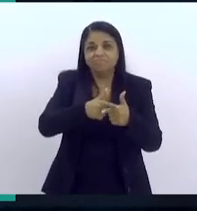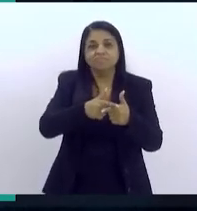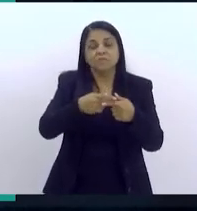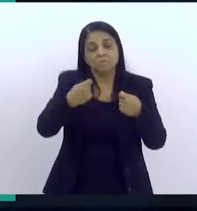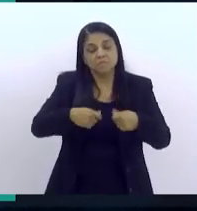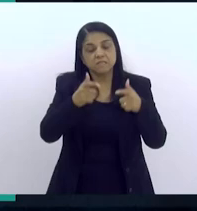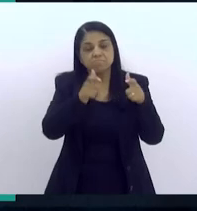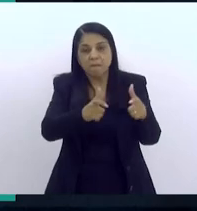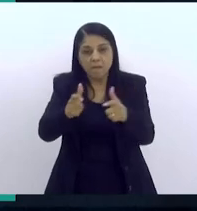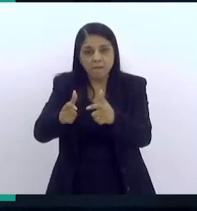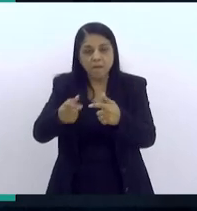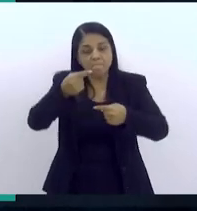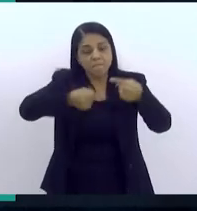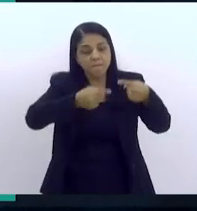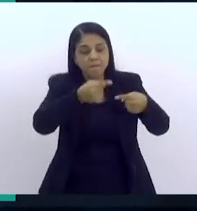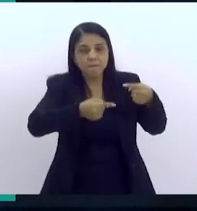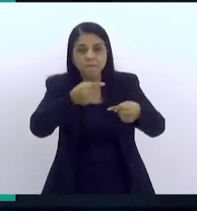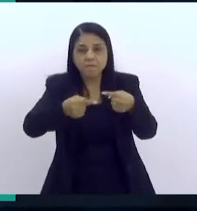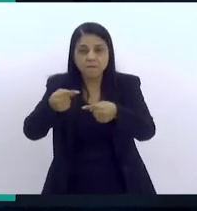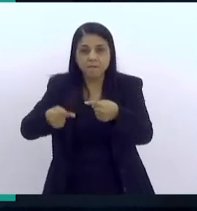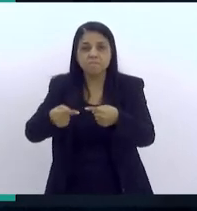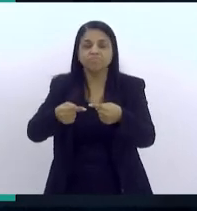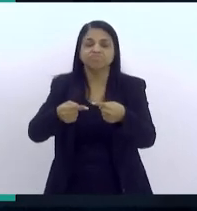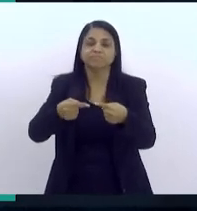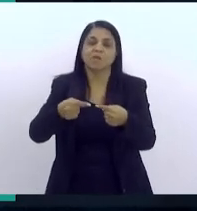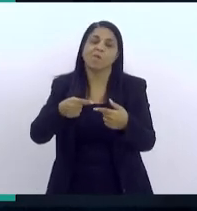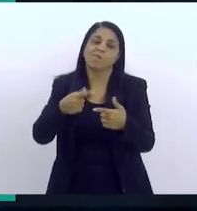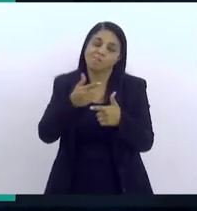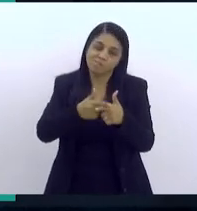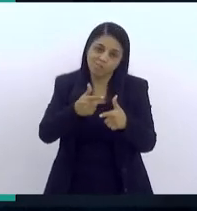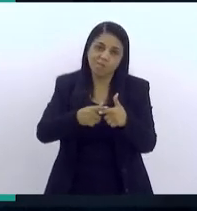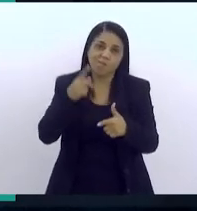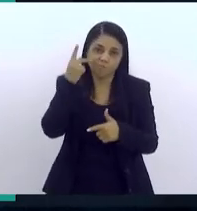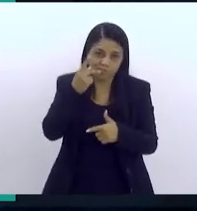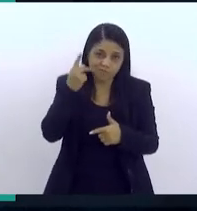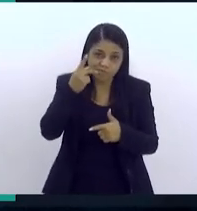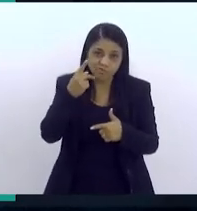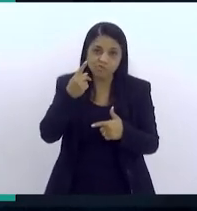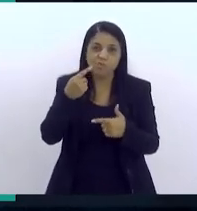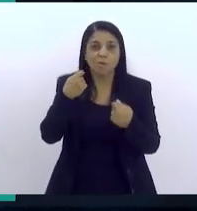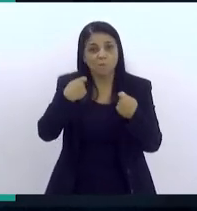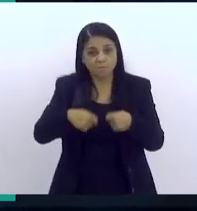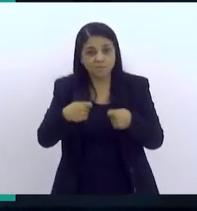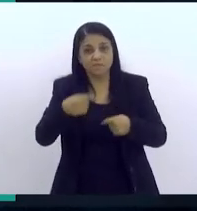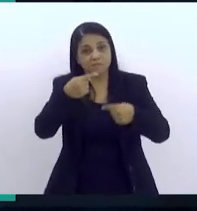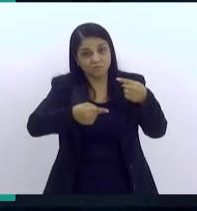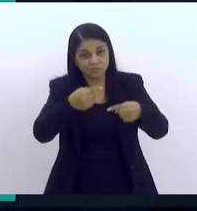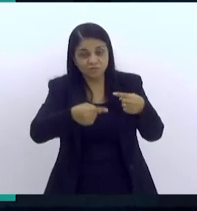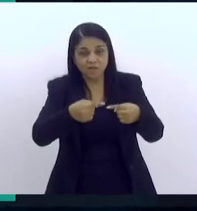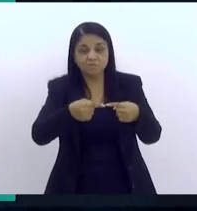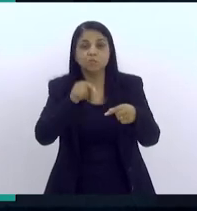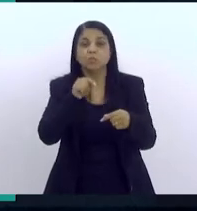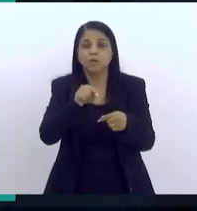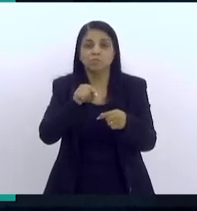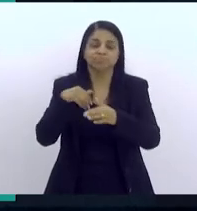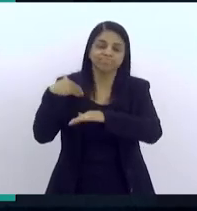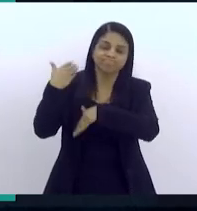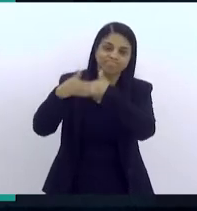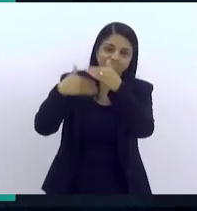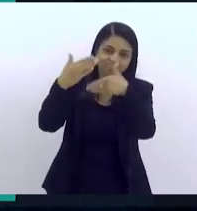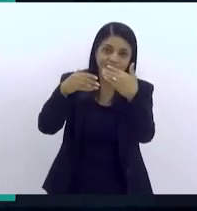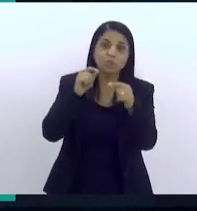diálogo porque a gente precisa falar sobre um problema político e esse problema político está relacionado com o avanço do